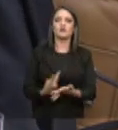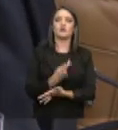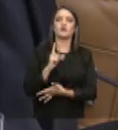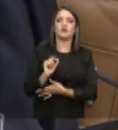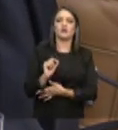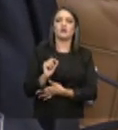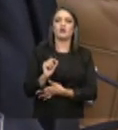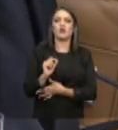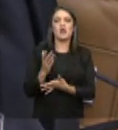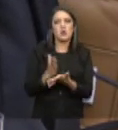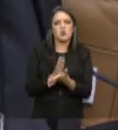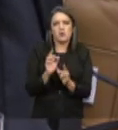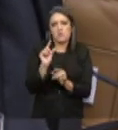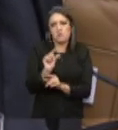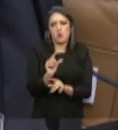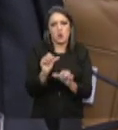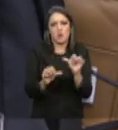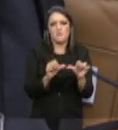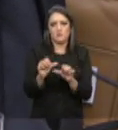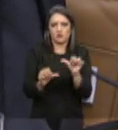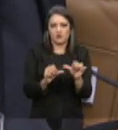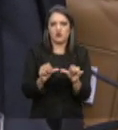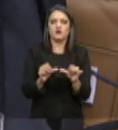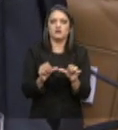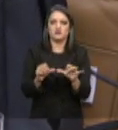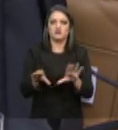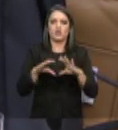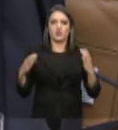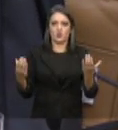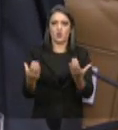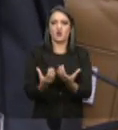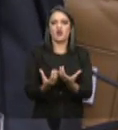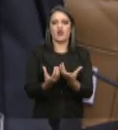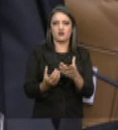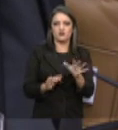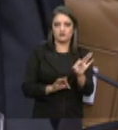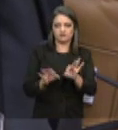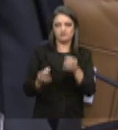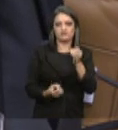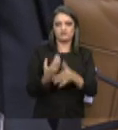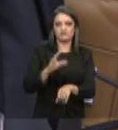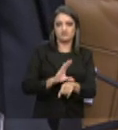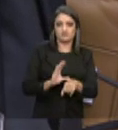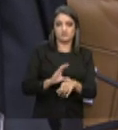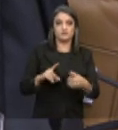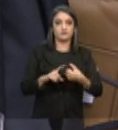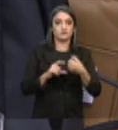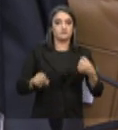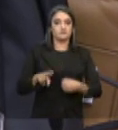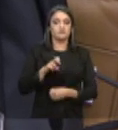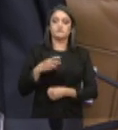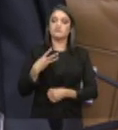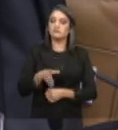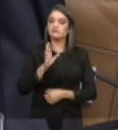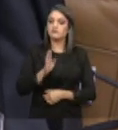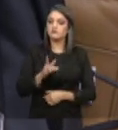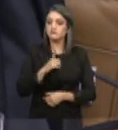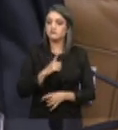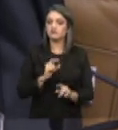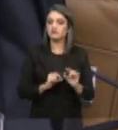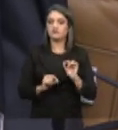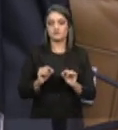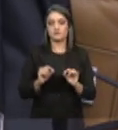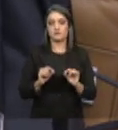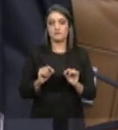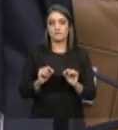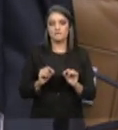mínimas alterações ao congresso constituinte e ali no artigo 53 já eram prevista